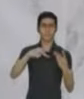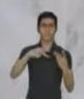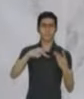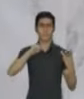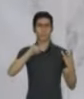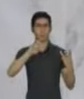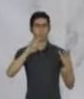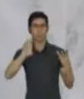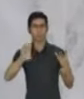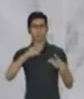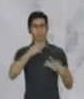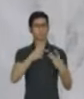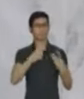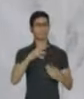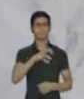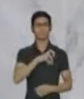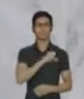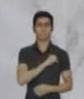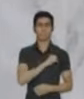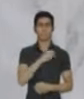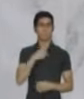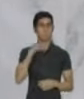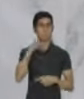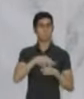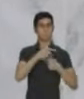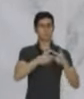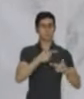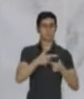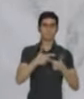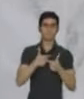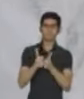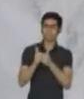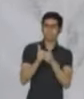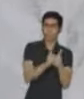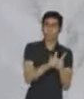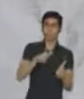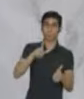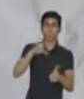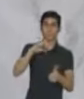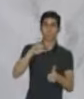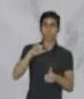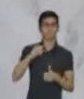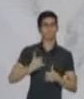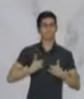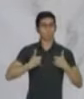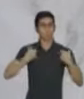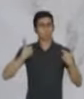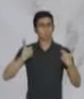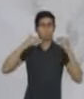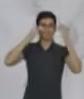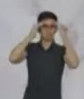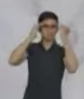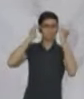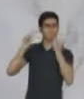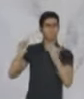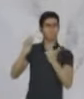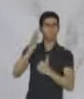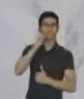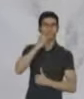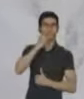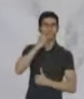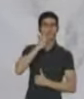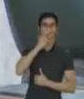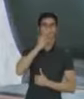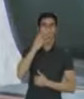ao lado de alguém que eu tenho é um respeito e uma admiração imensa e pude ficar aqui quatro anos